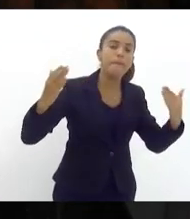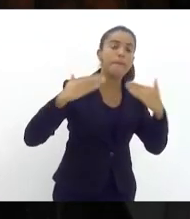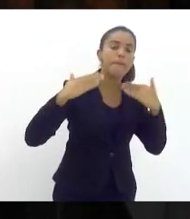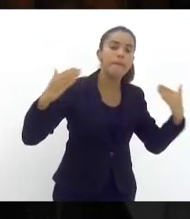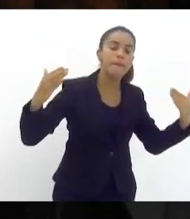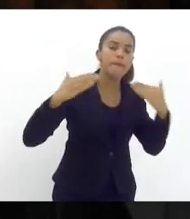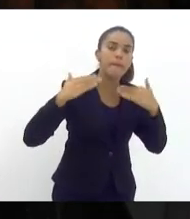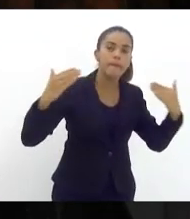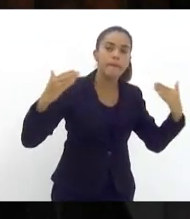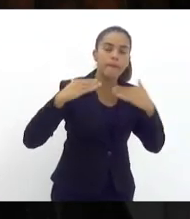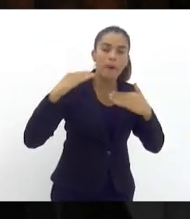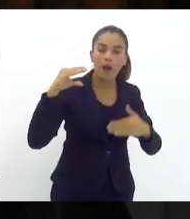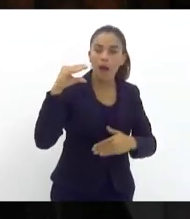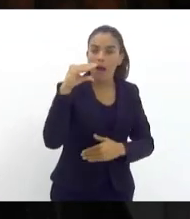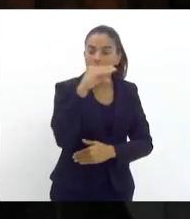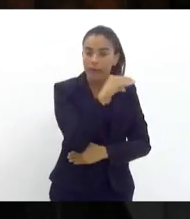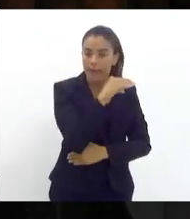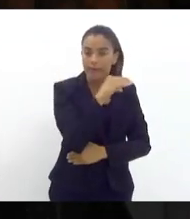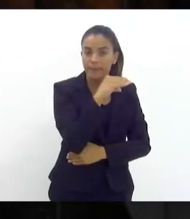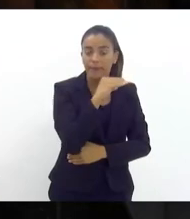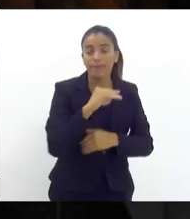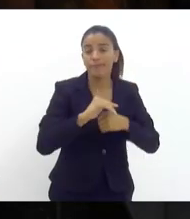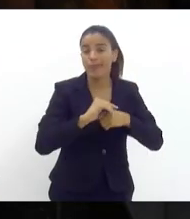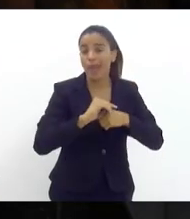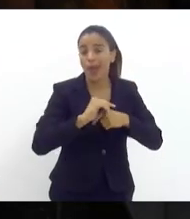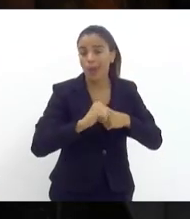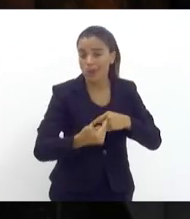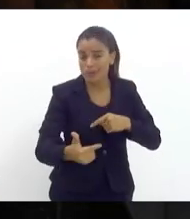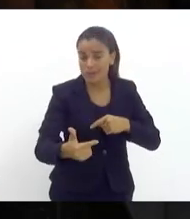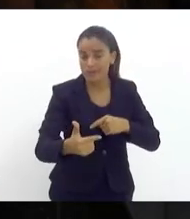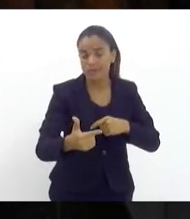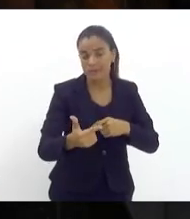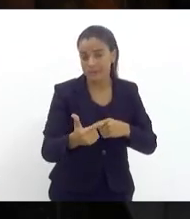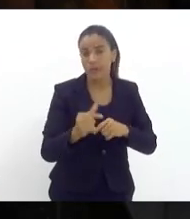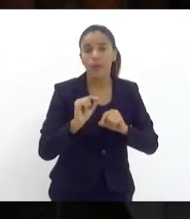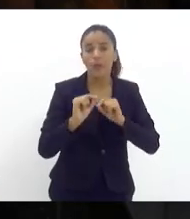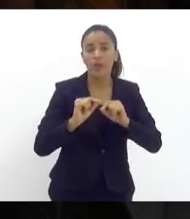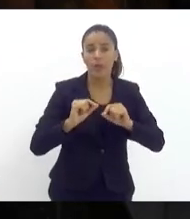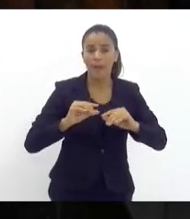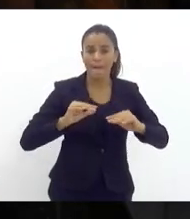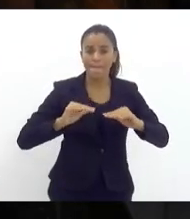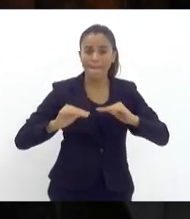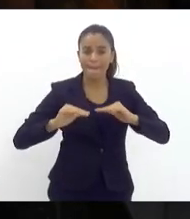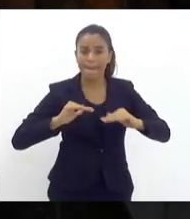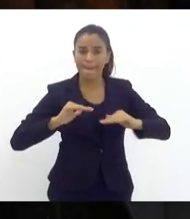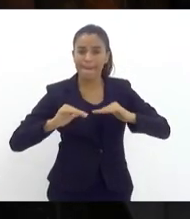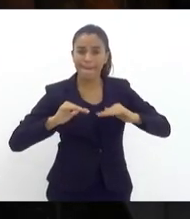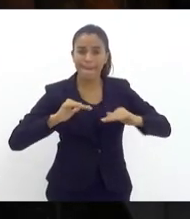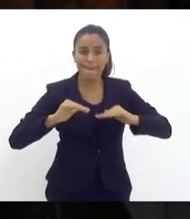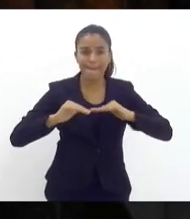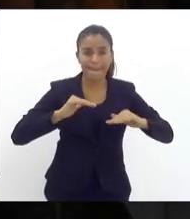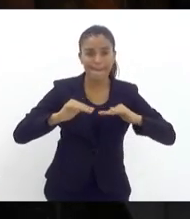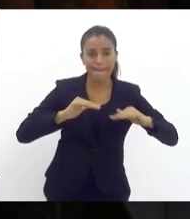e como derivado disso precipitações atmosféricas